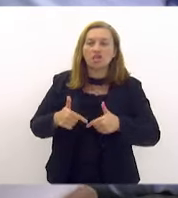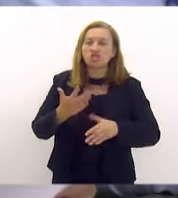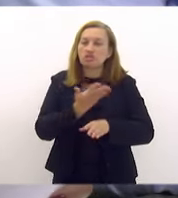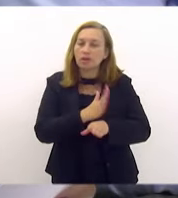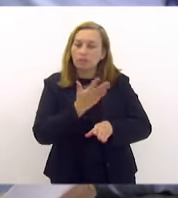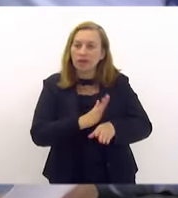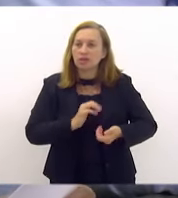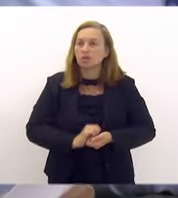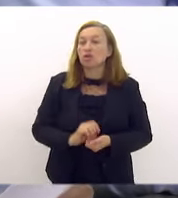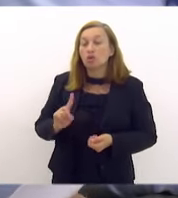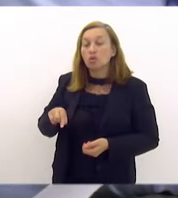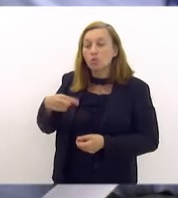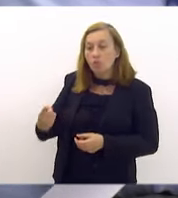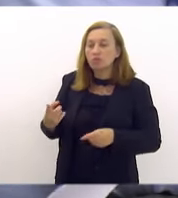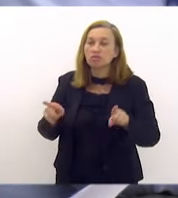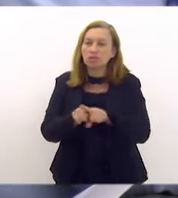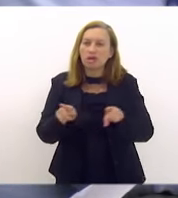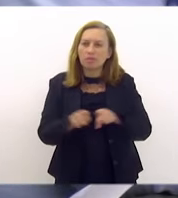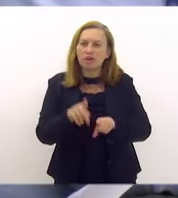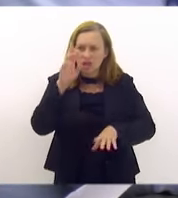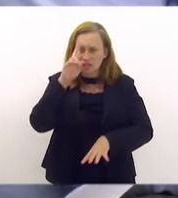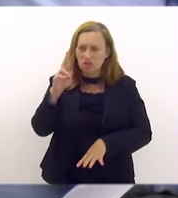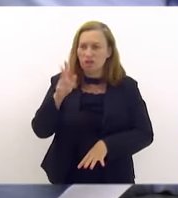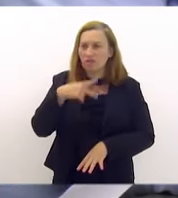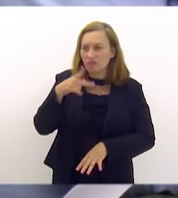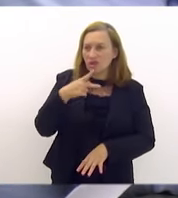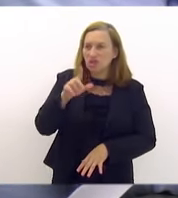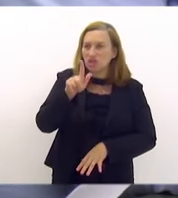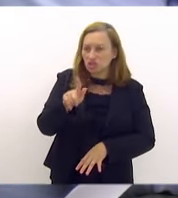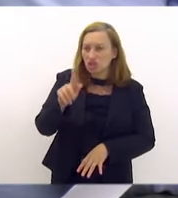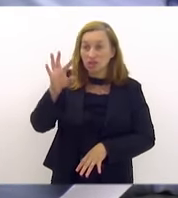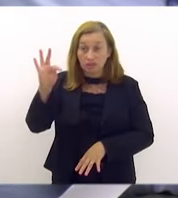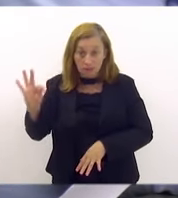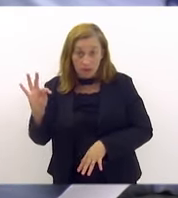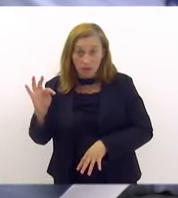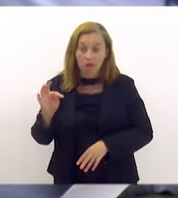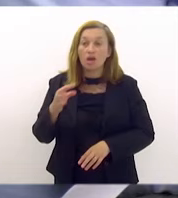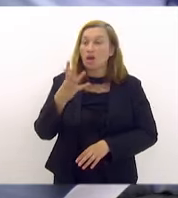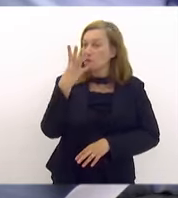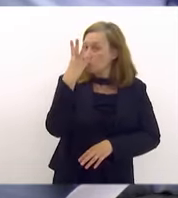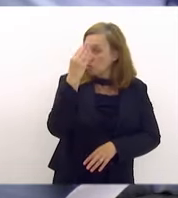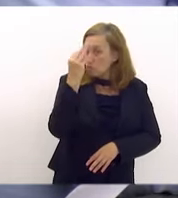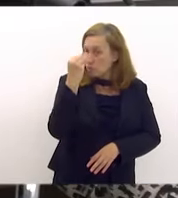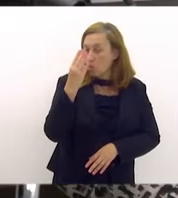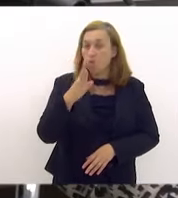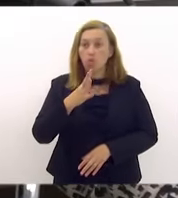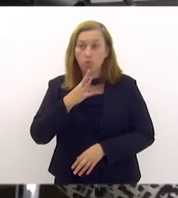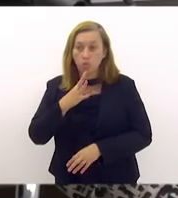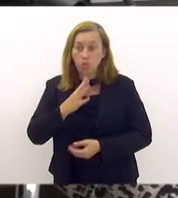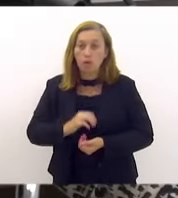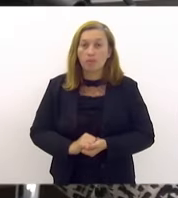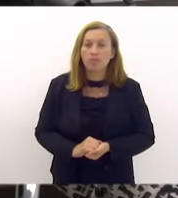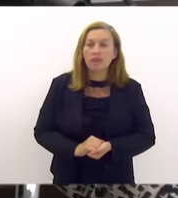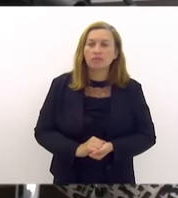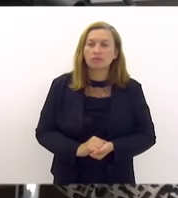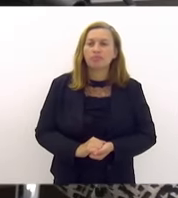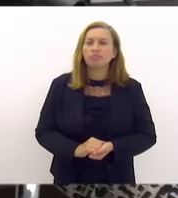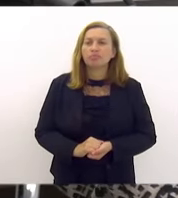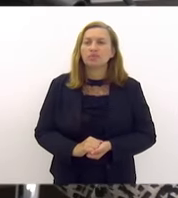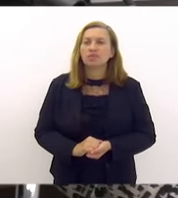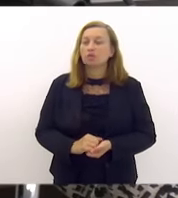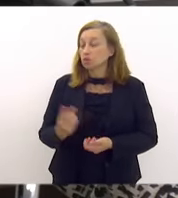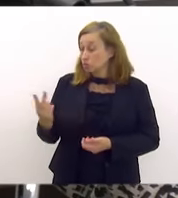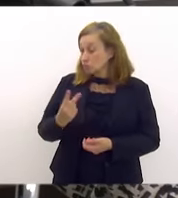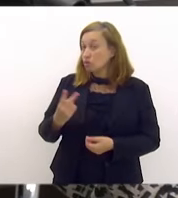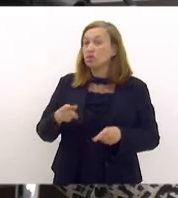prática um outro elemento a senhora falou do GT com relação ao reconhecimento fotográfico e o Senhor e a Senhora